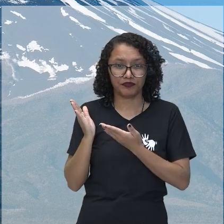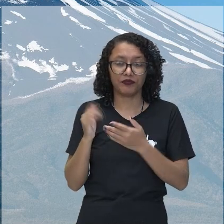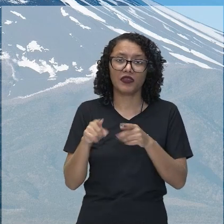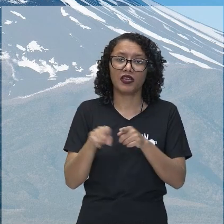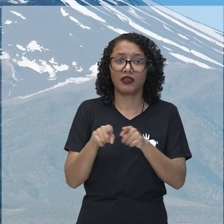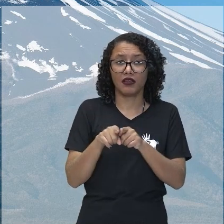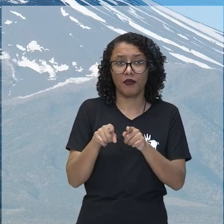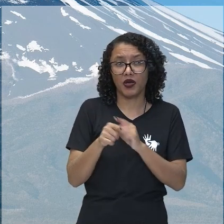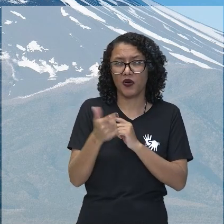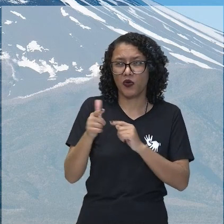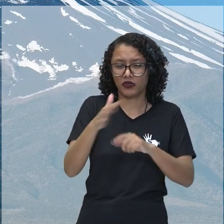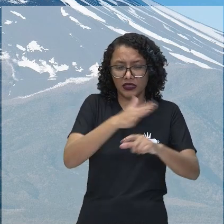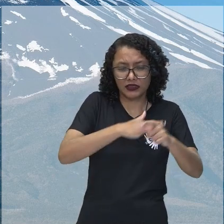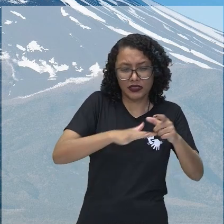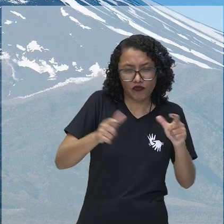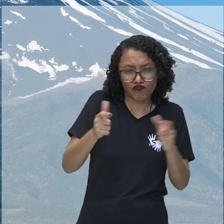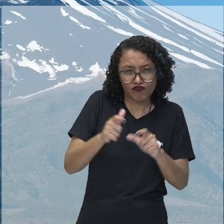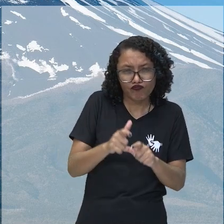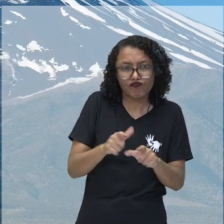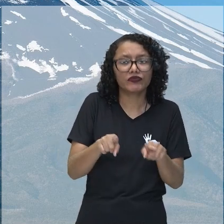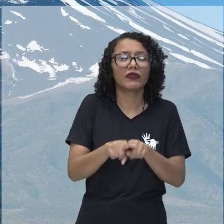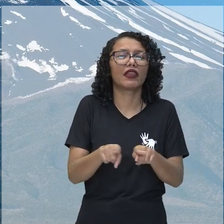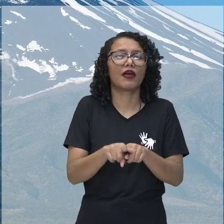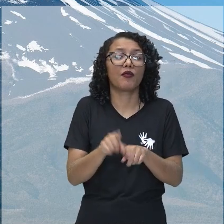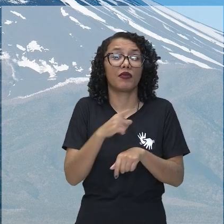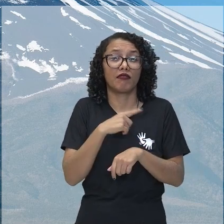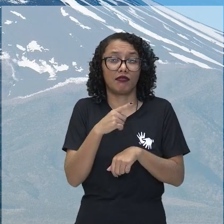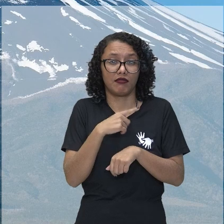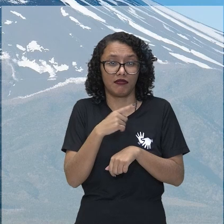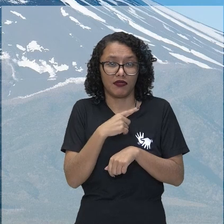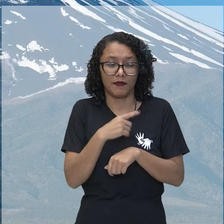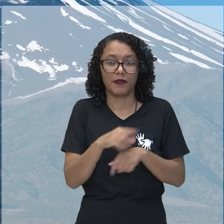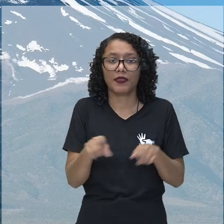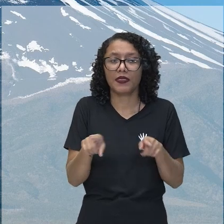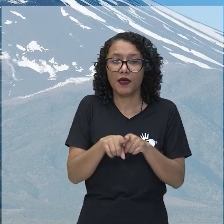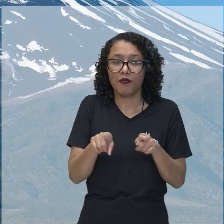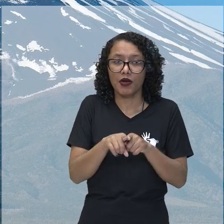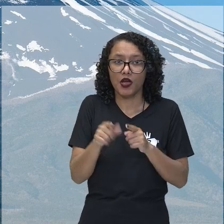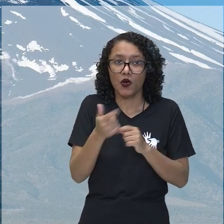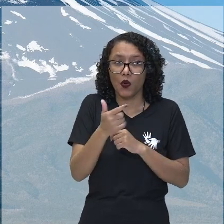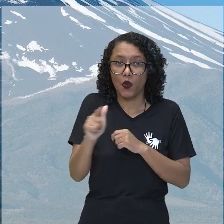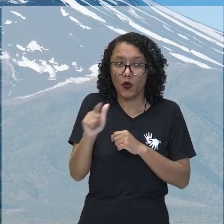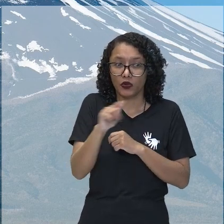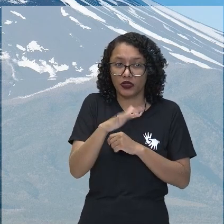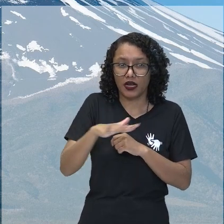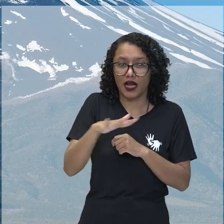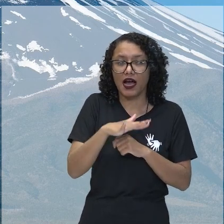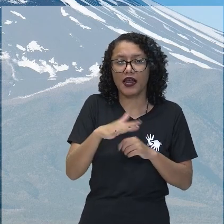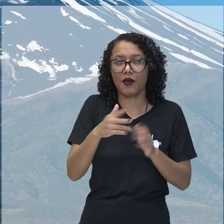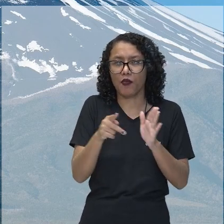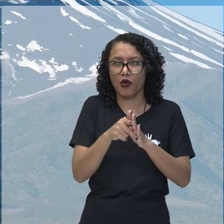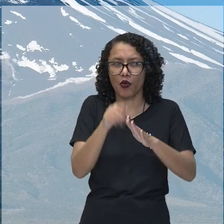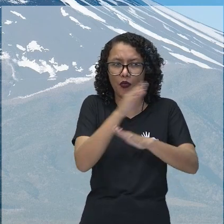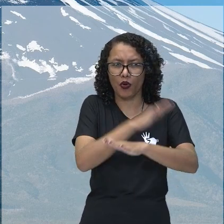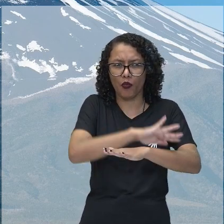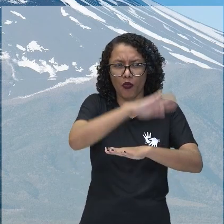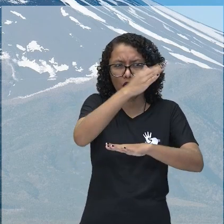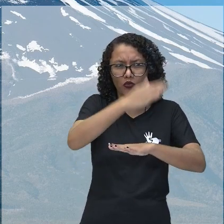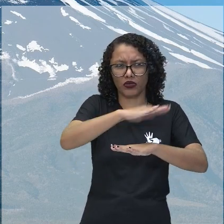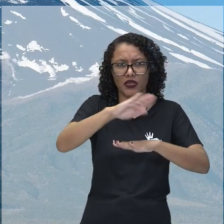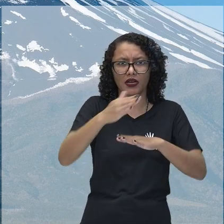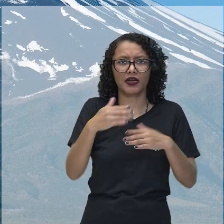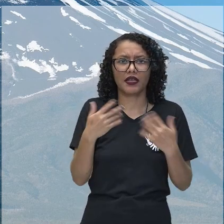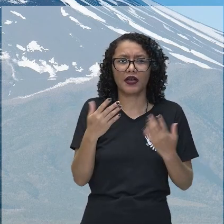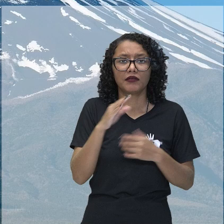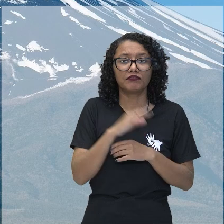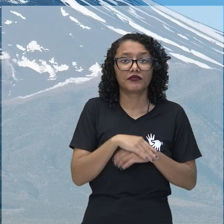várias outras ilhas menores. Também as áreas onde se apresenta aí montanhas, né? Entre as mais conhecidas